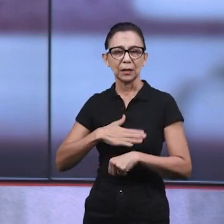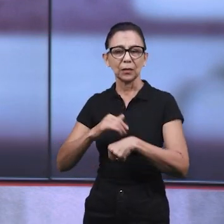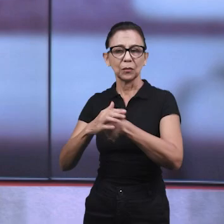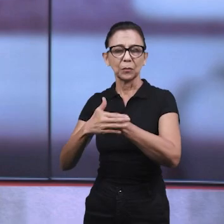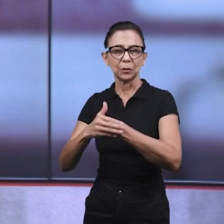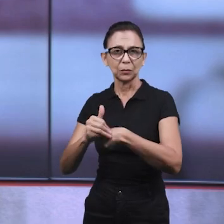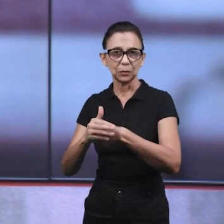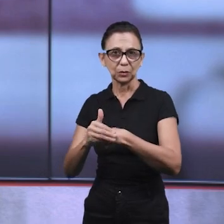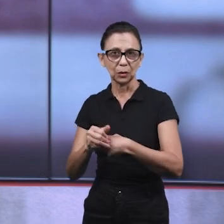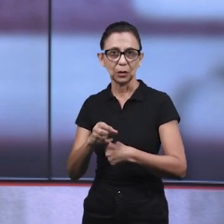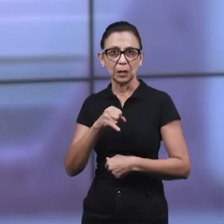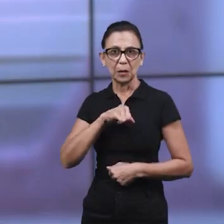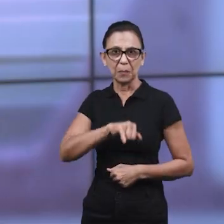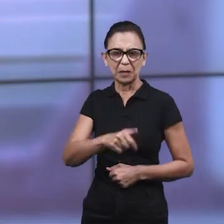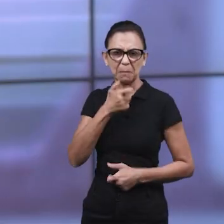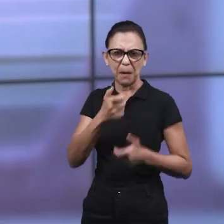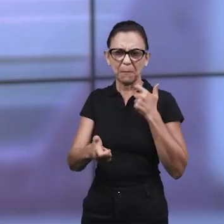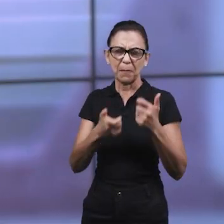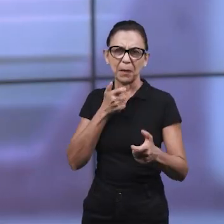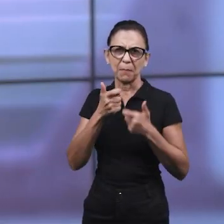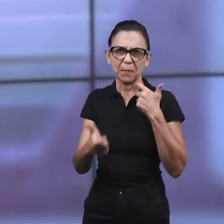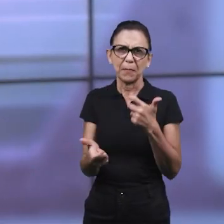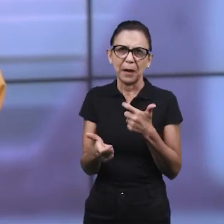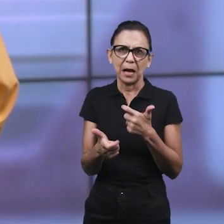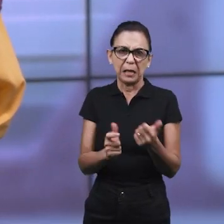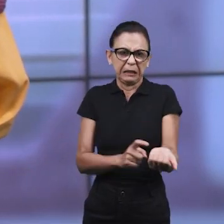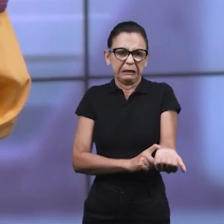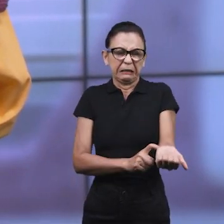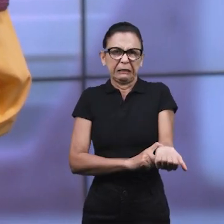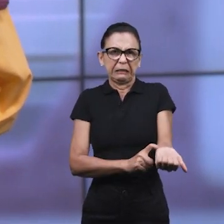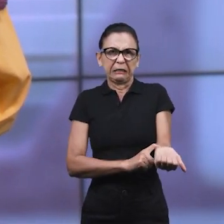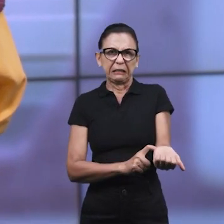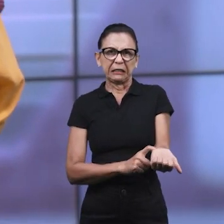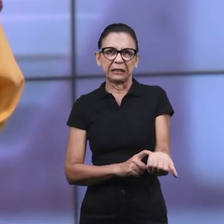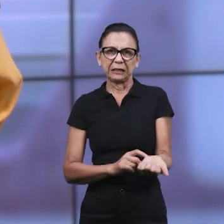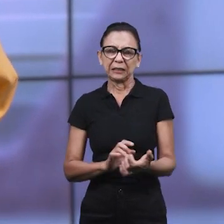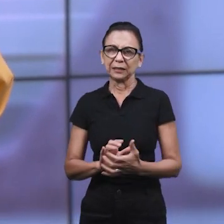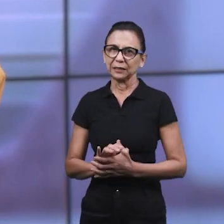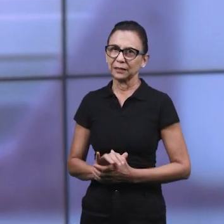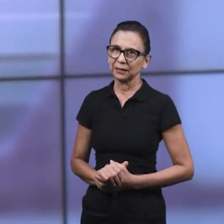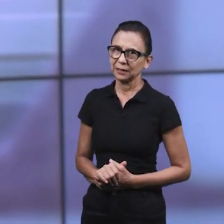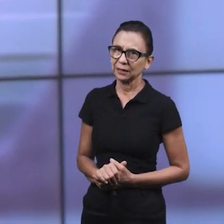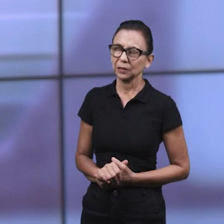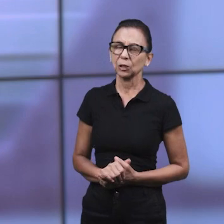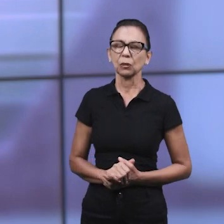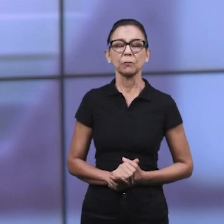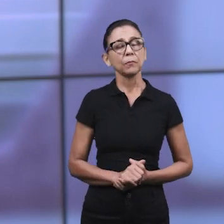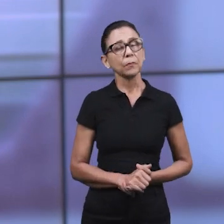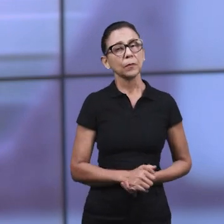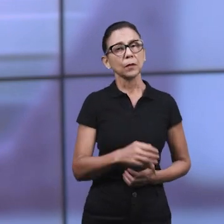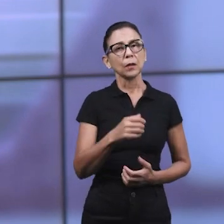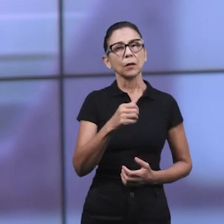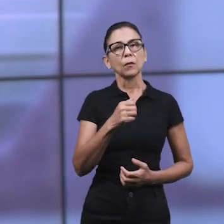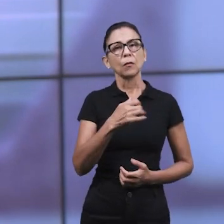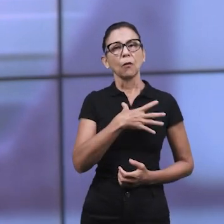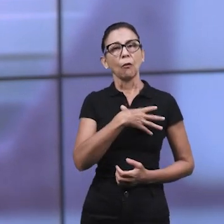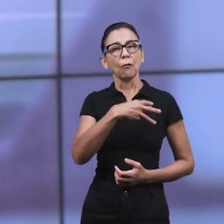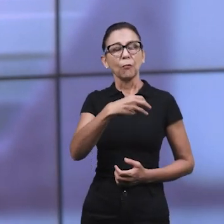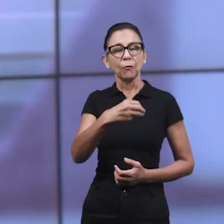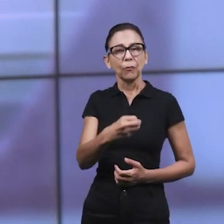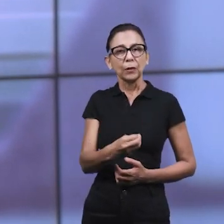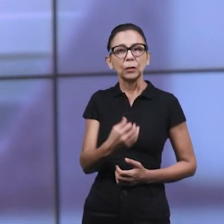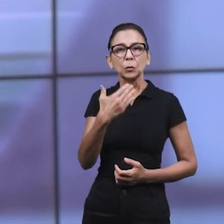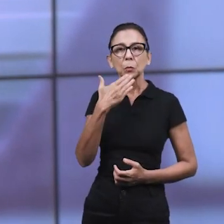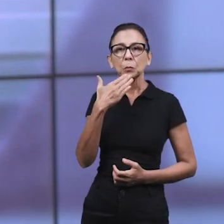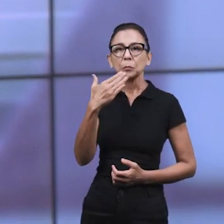como sábios. Por exemplo, a bênção dos pais para os filhos não é uma formalidade nem uma tradição